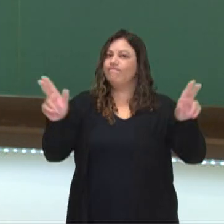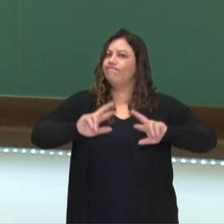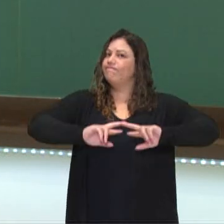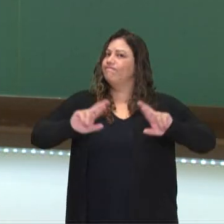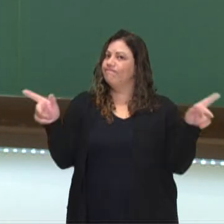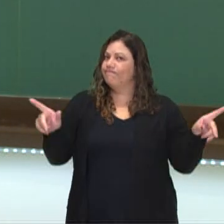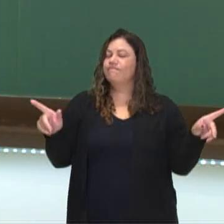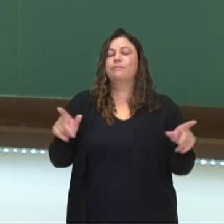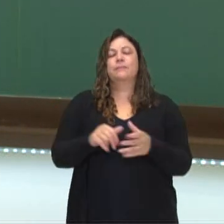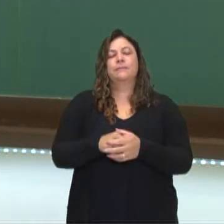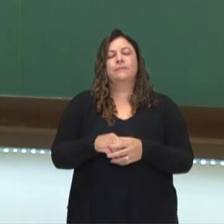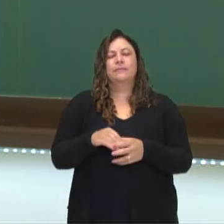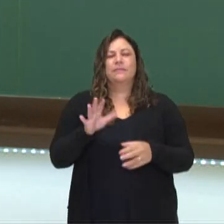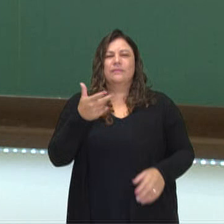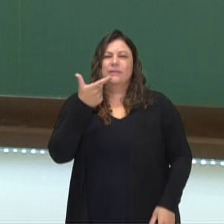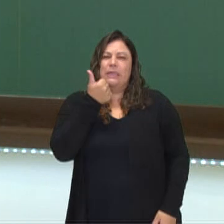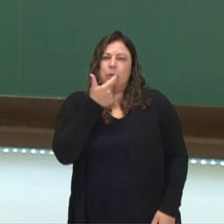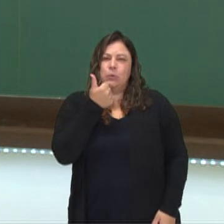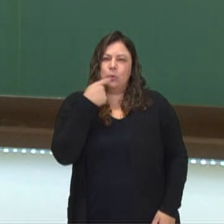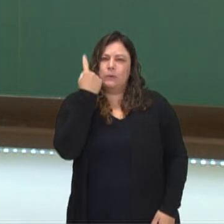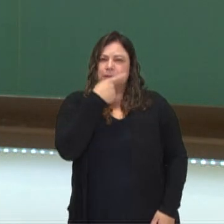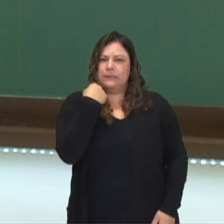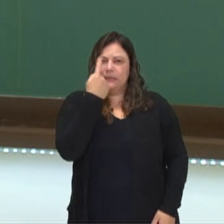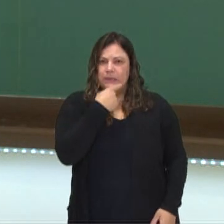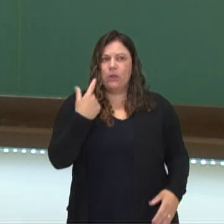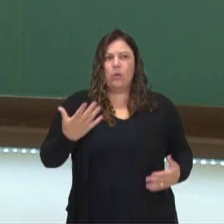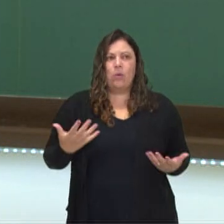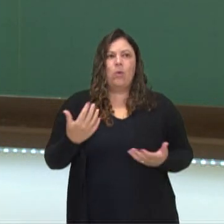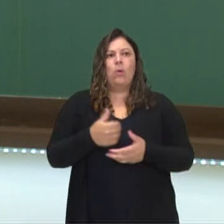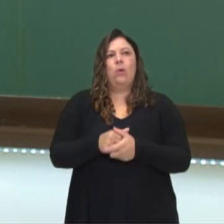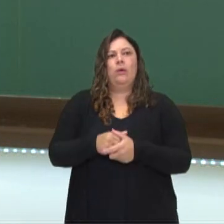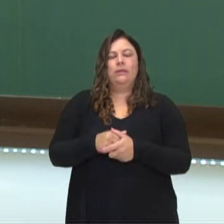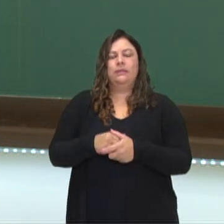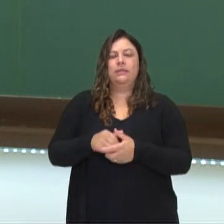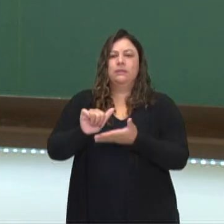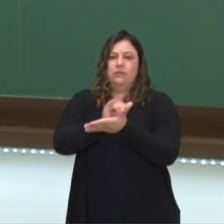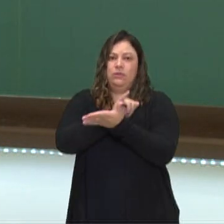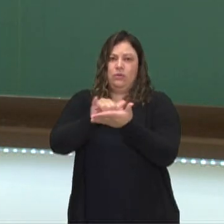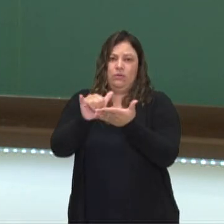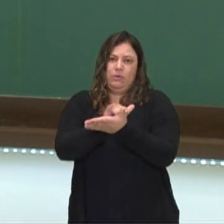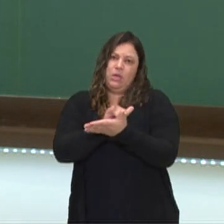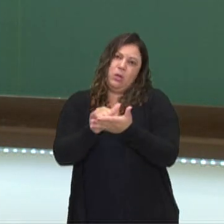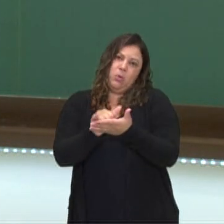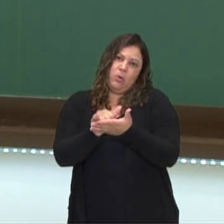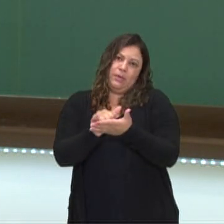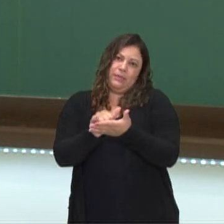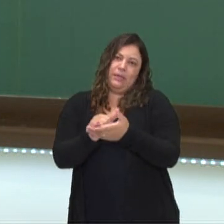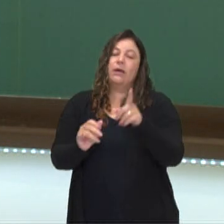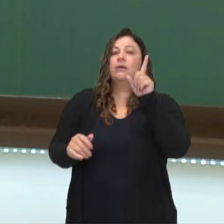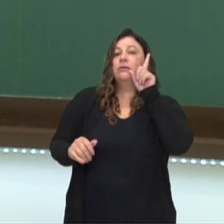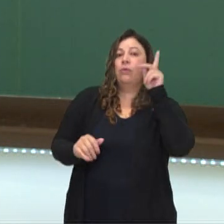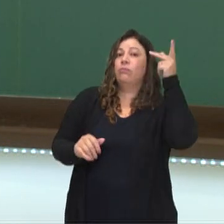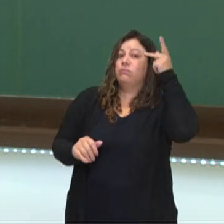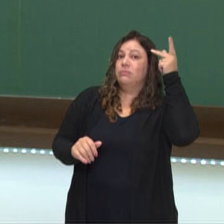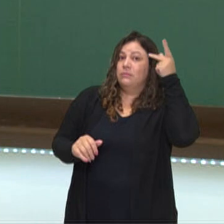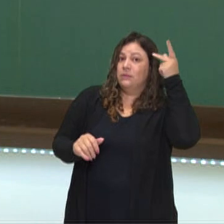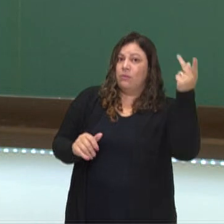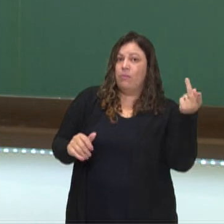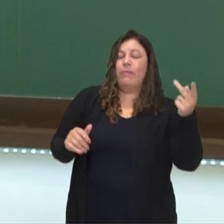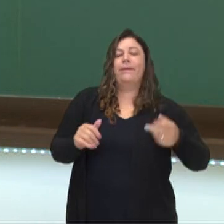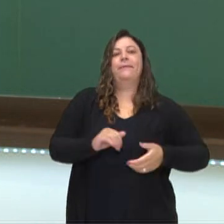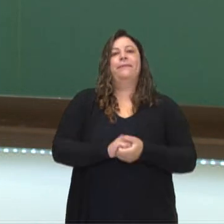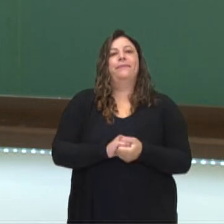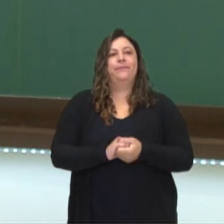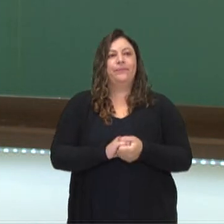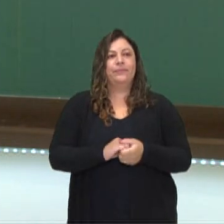aproximadamente 12 horas. Se a gente pegar Nova York ou São Paulo. Quer dizer que, se existe uma diferença de 12